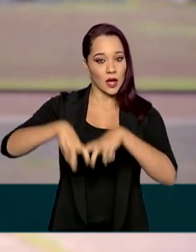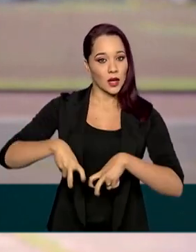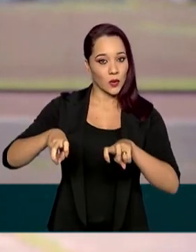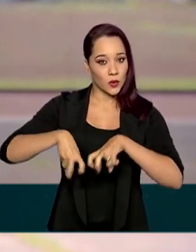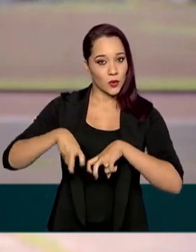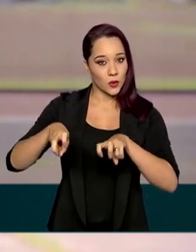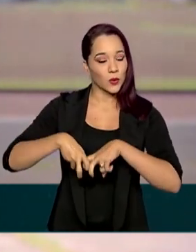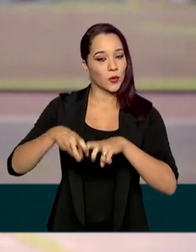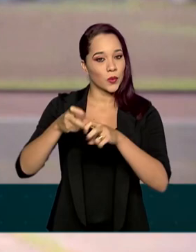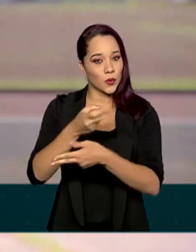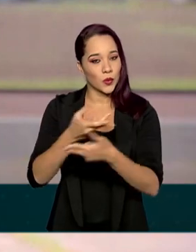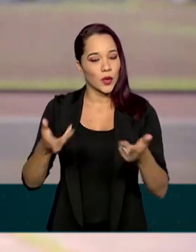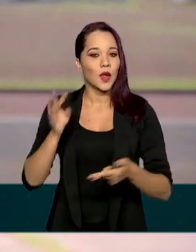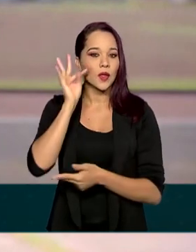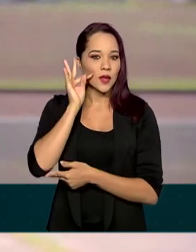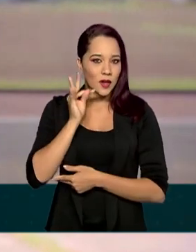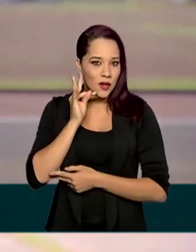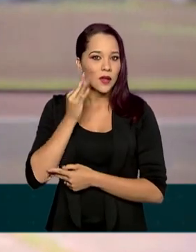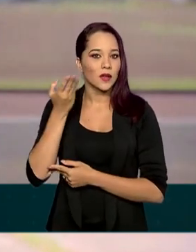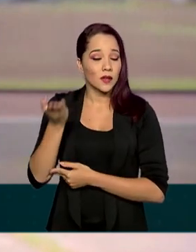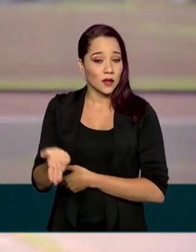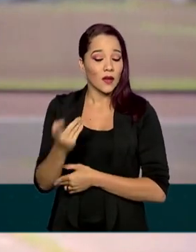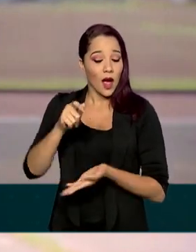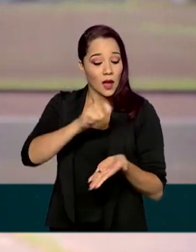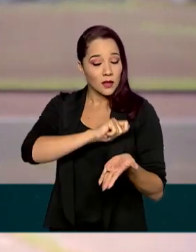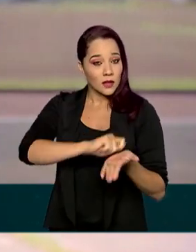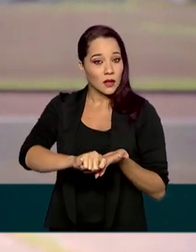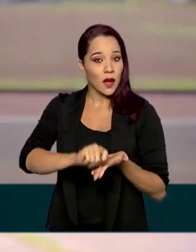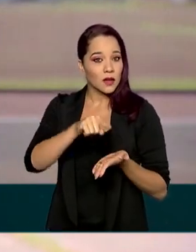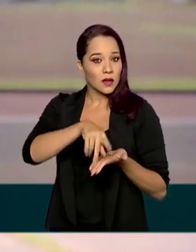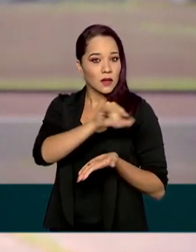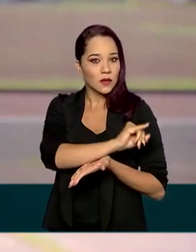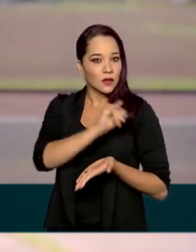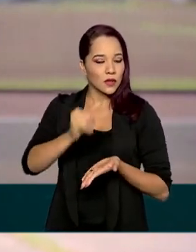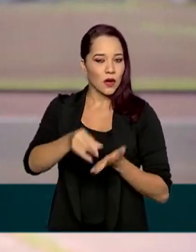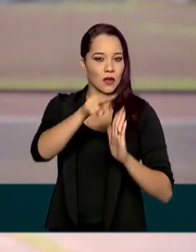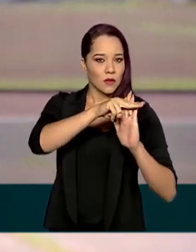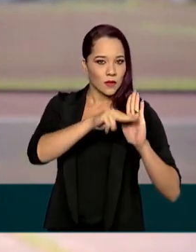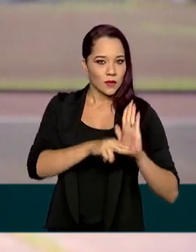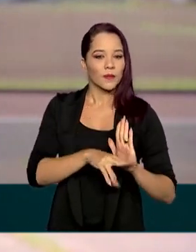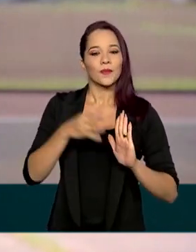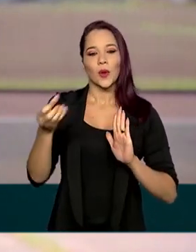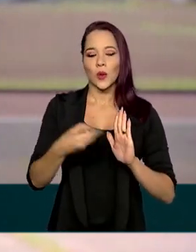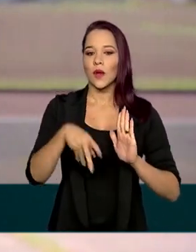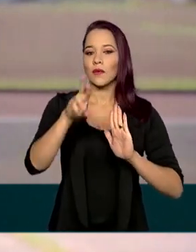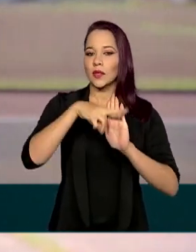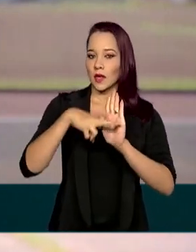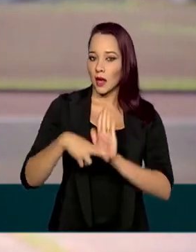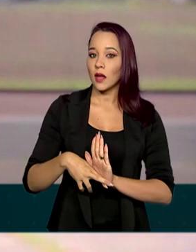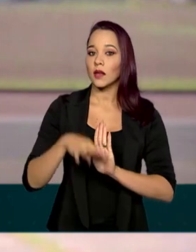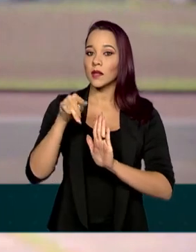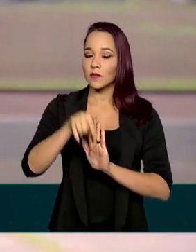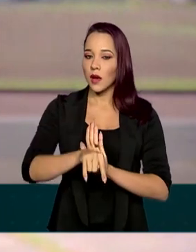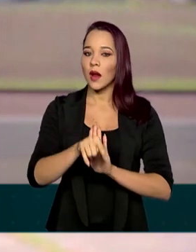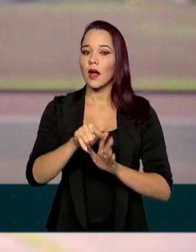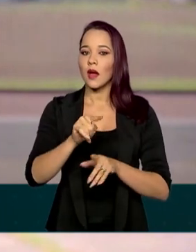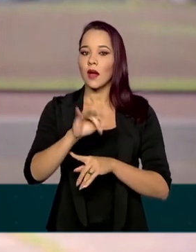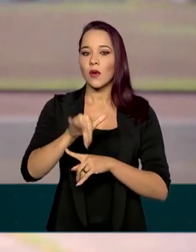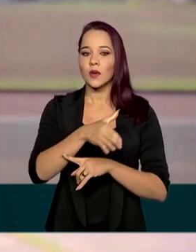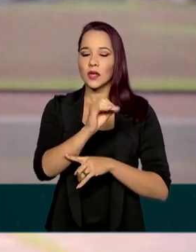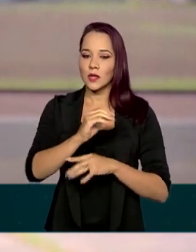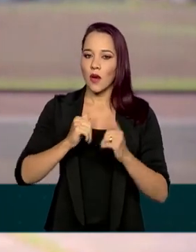e Abastecimento, Tereza Cristina, será assinada uma instrução normativa com novas regras para concessão,